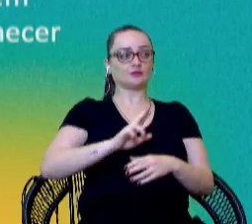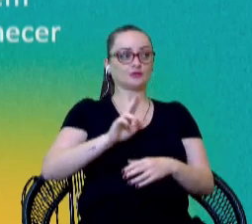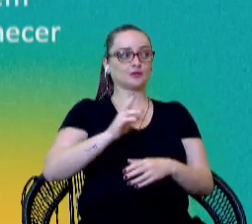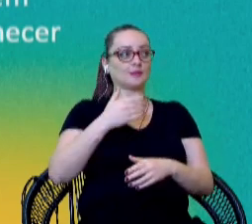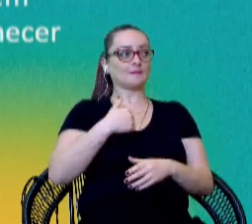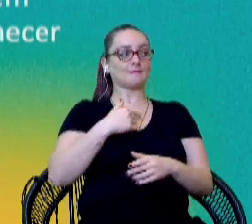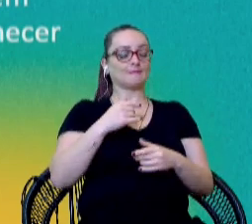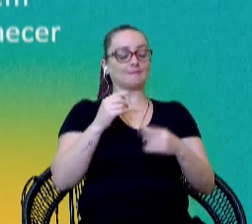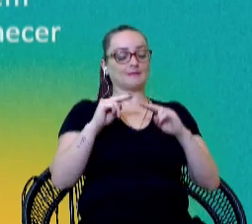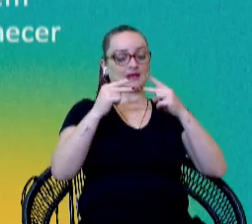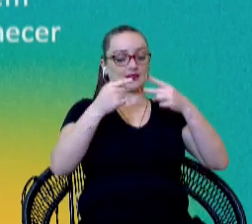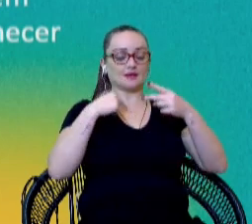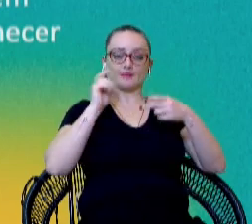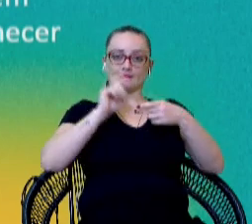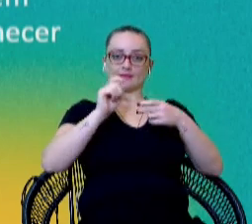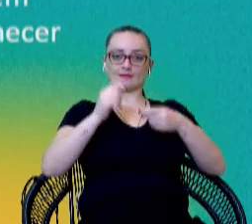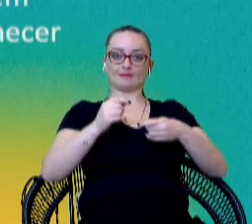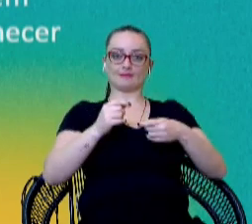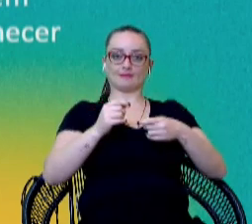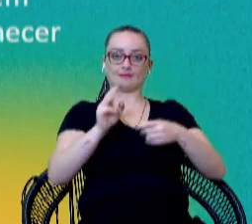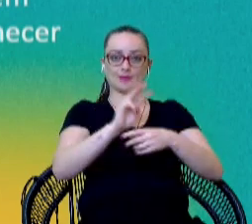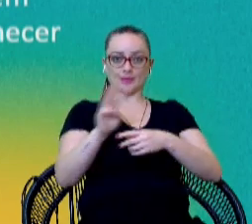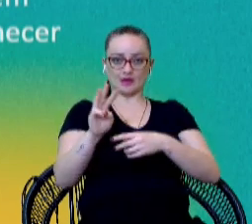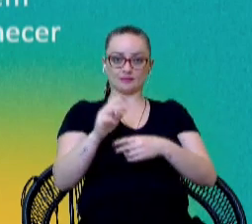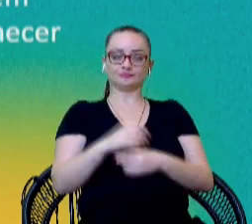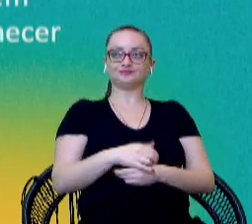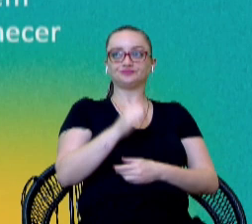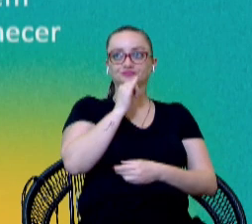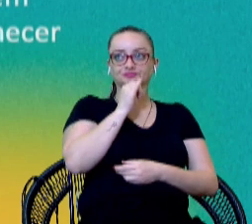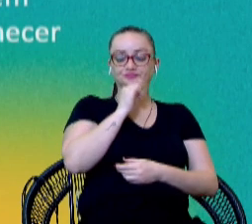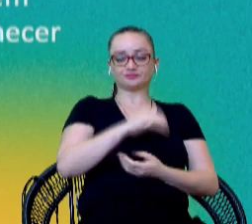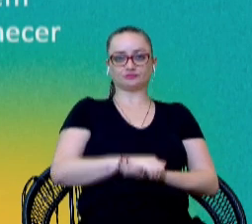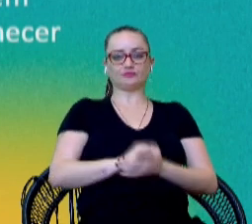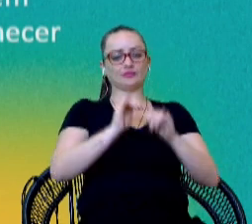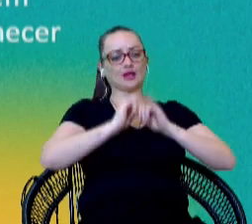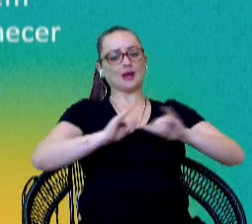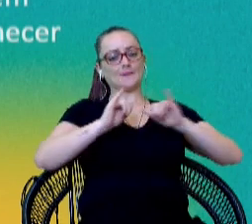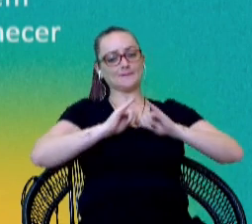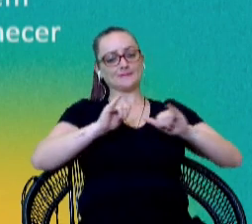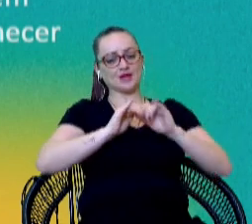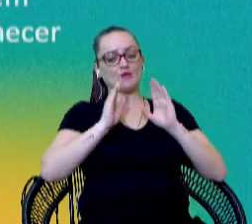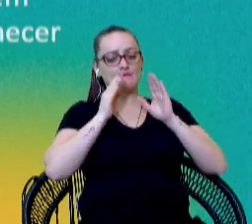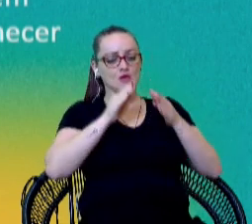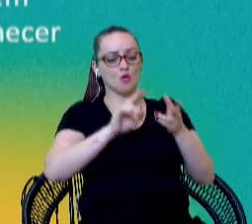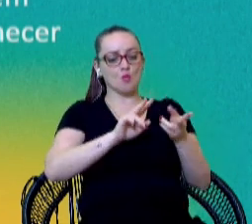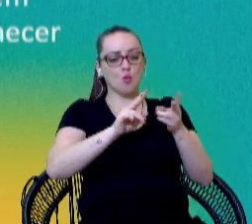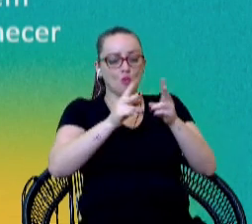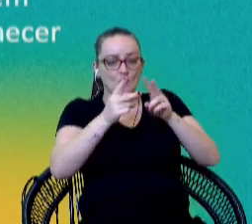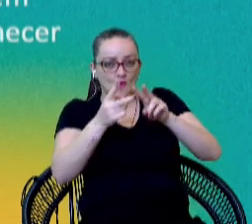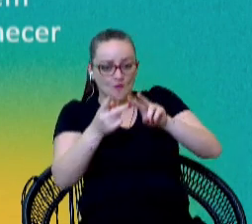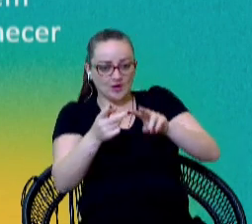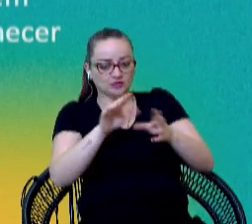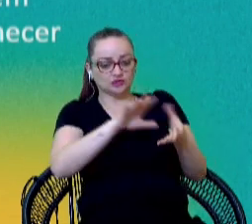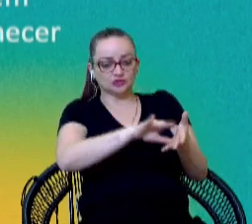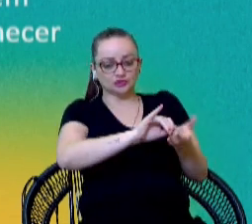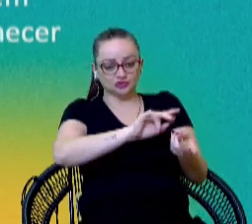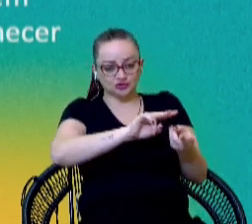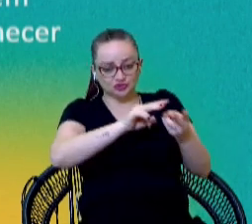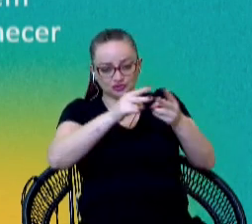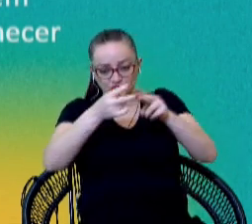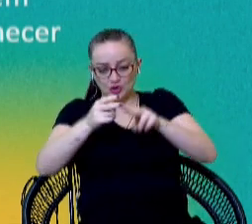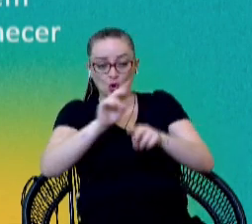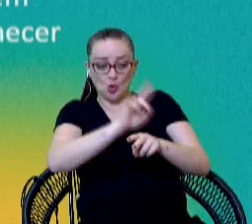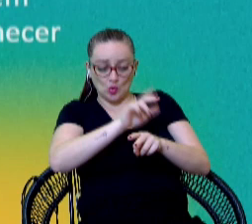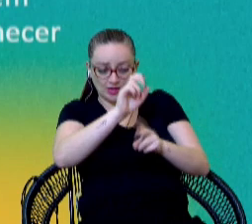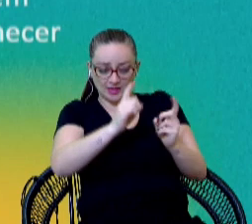da sua página, por exemplo, tá? Então você está falando aqui de uma campanha mais voltada para conversão, tá? Mais